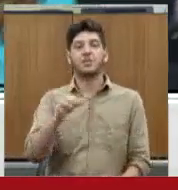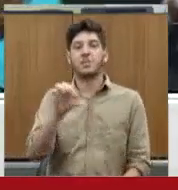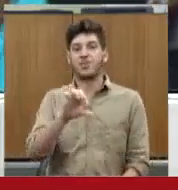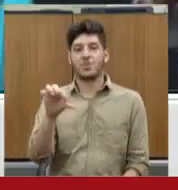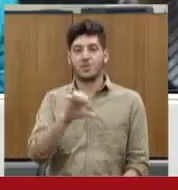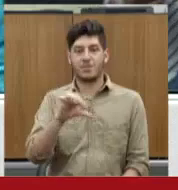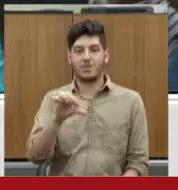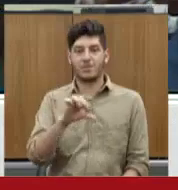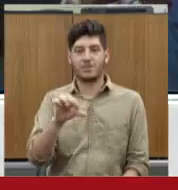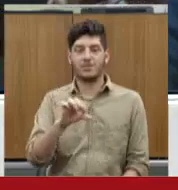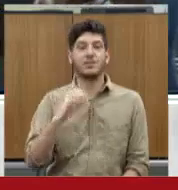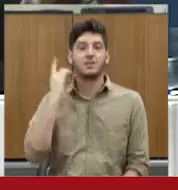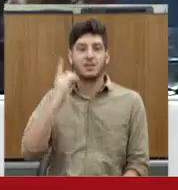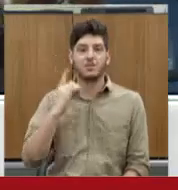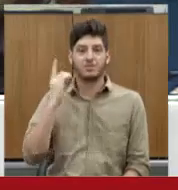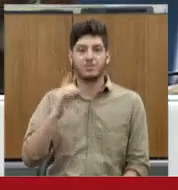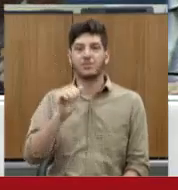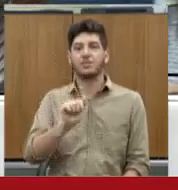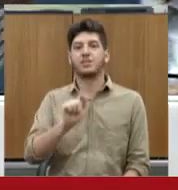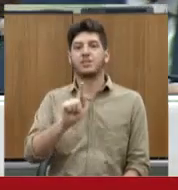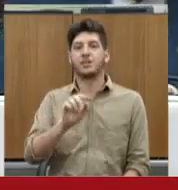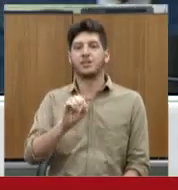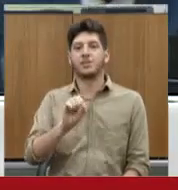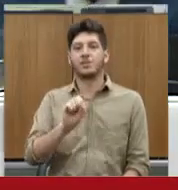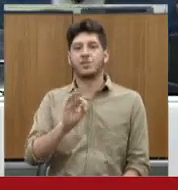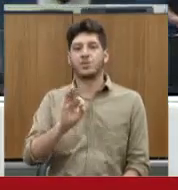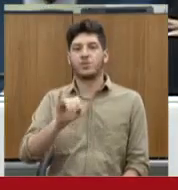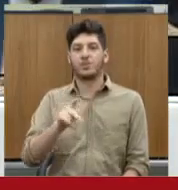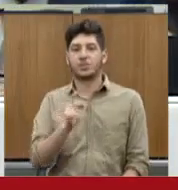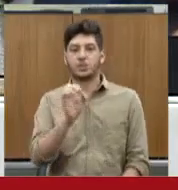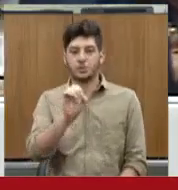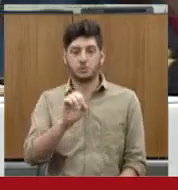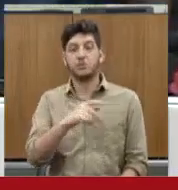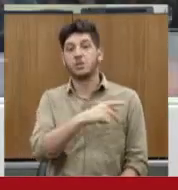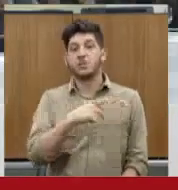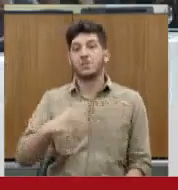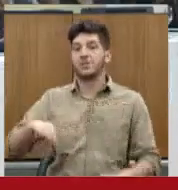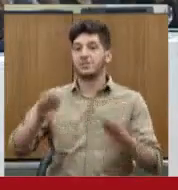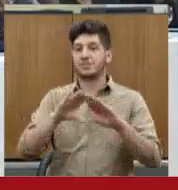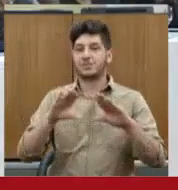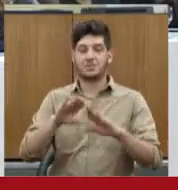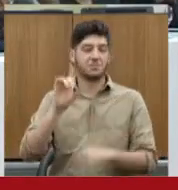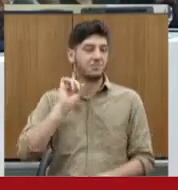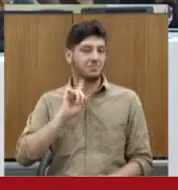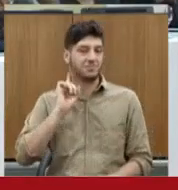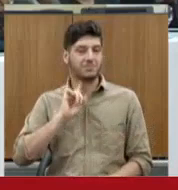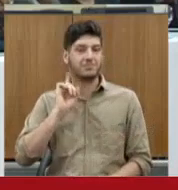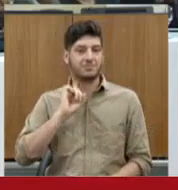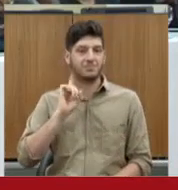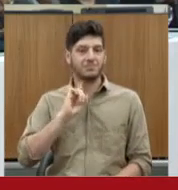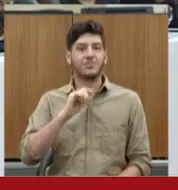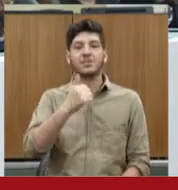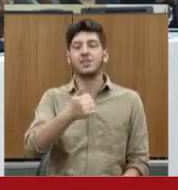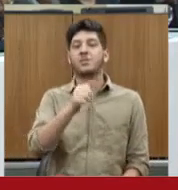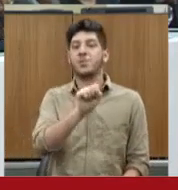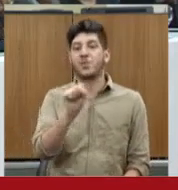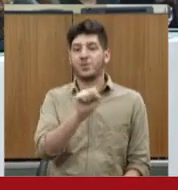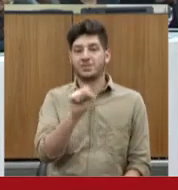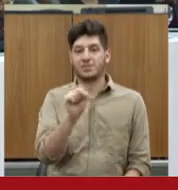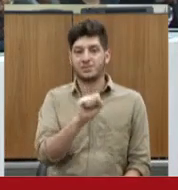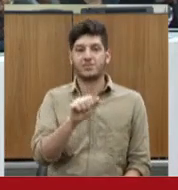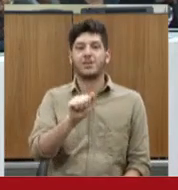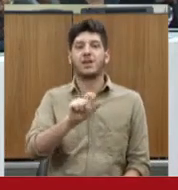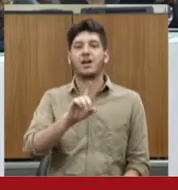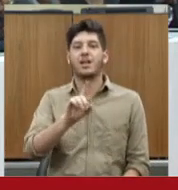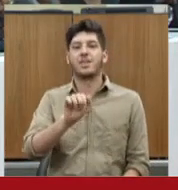Legislatura, deputado Agostinho Patrus. Excelentíssimo senhor presidente da Assembleia Legislativa do Estado de Minas Gerais da 18ª Legislatura,